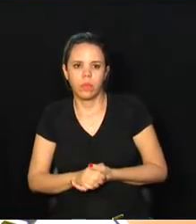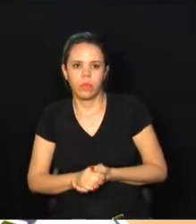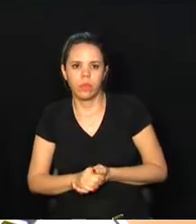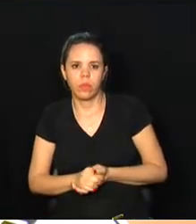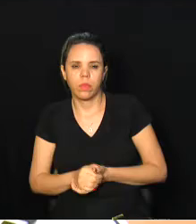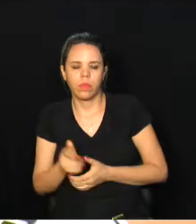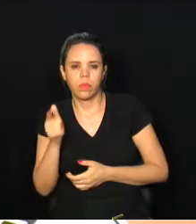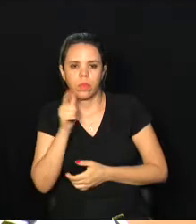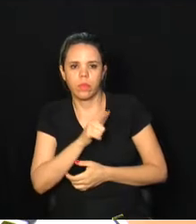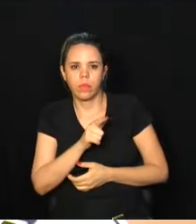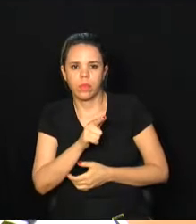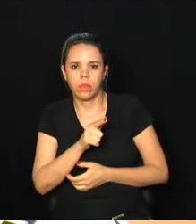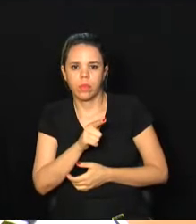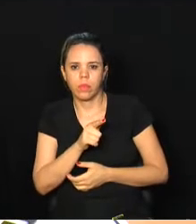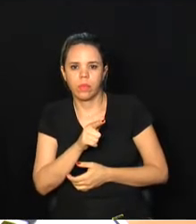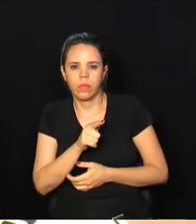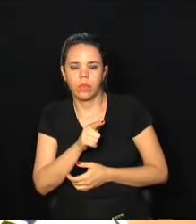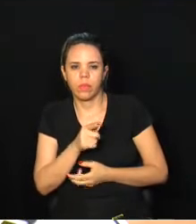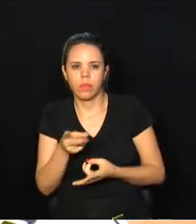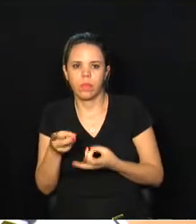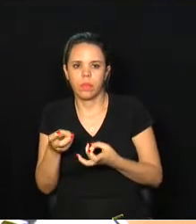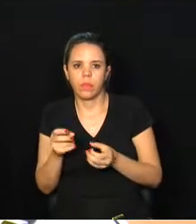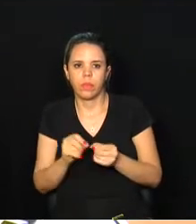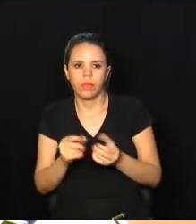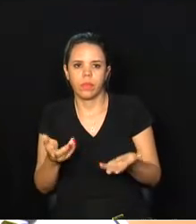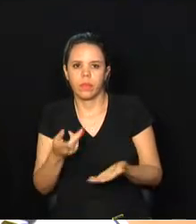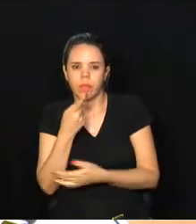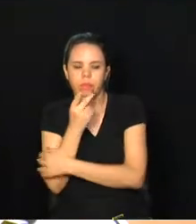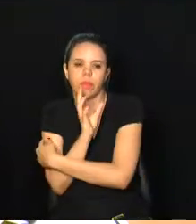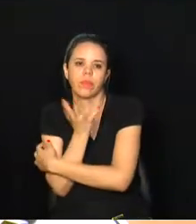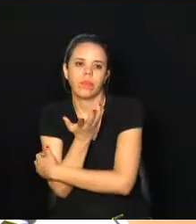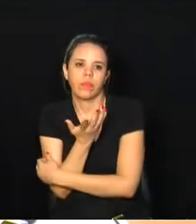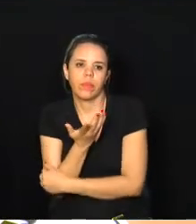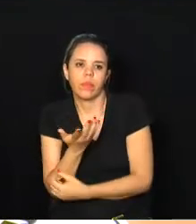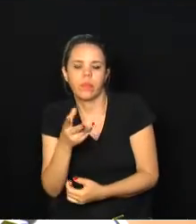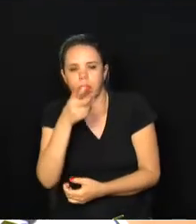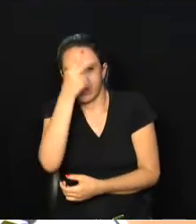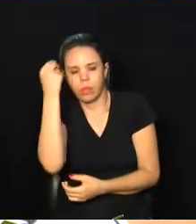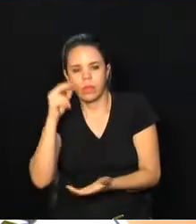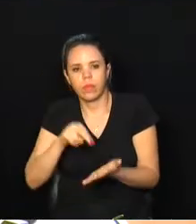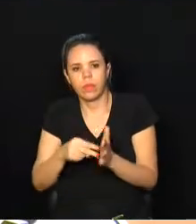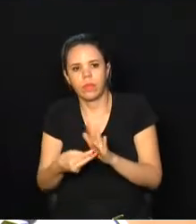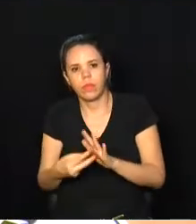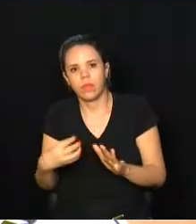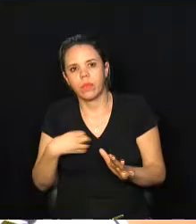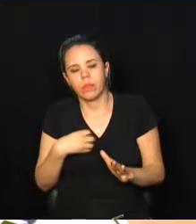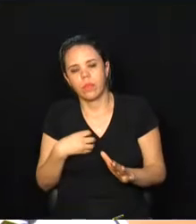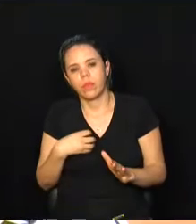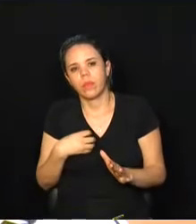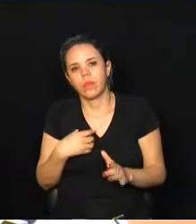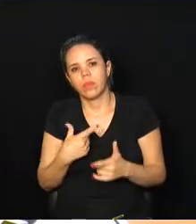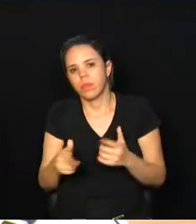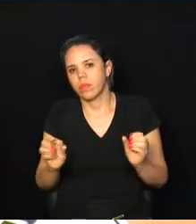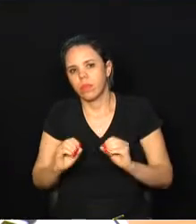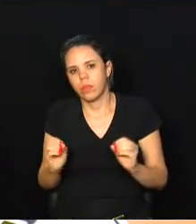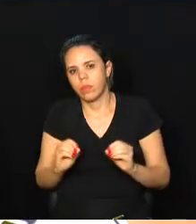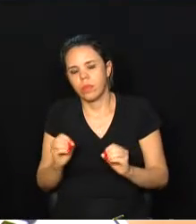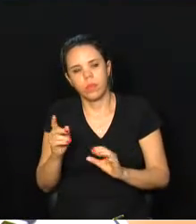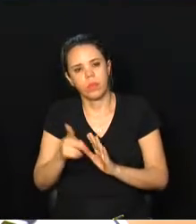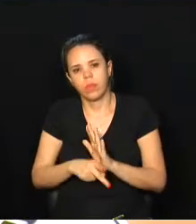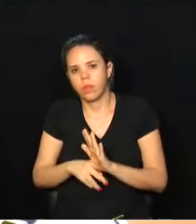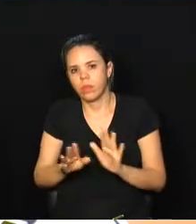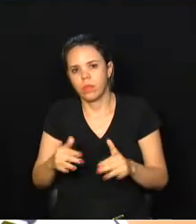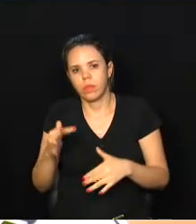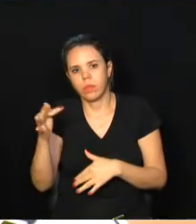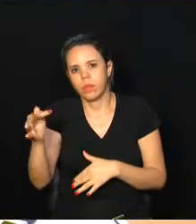vocês conseguiriam olhar e falar assim, bom, se isso acontecer, a prefeitura interpreta desse jeito, eu não vou ter problema com o meu projeto